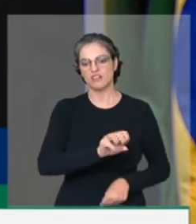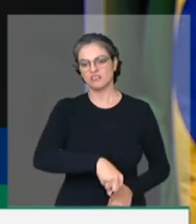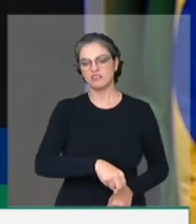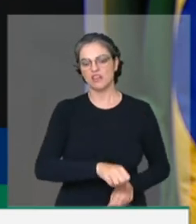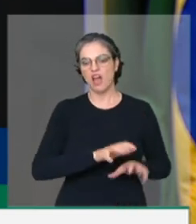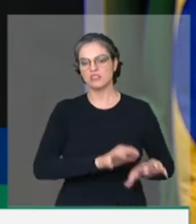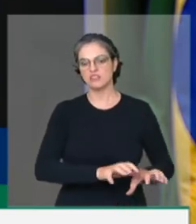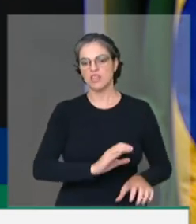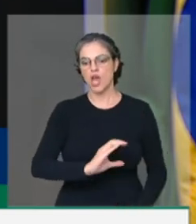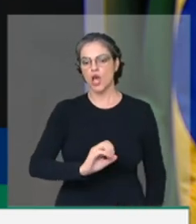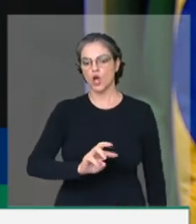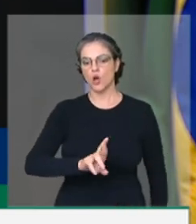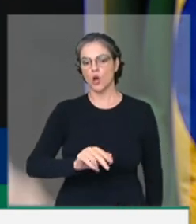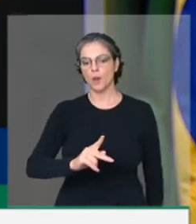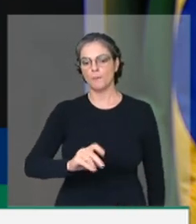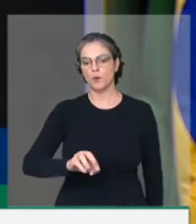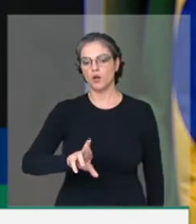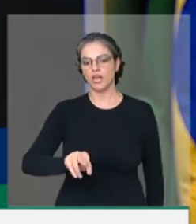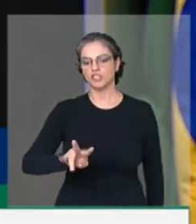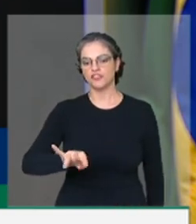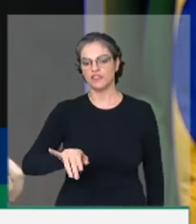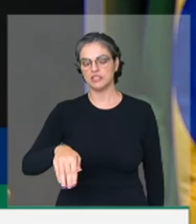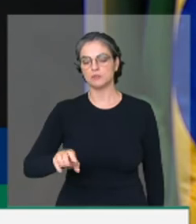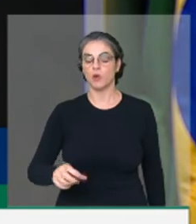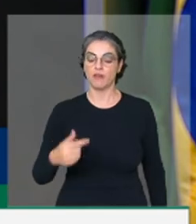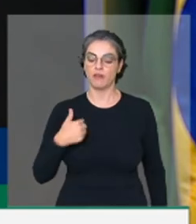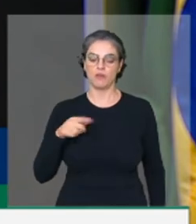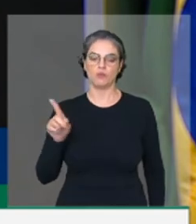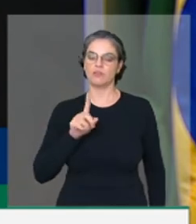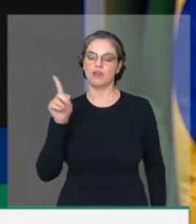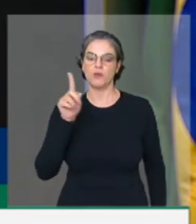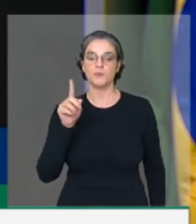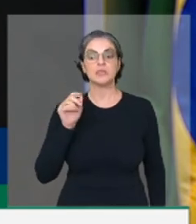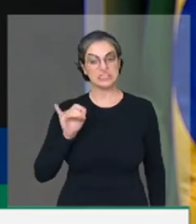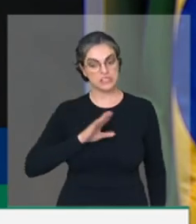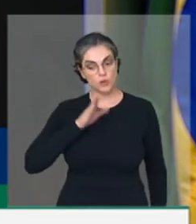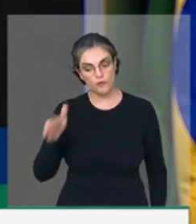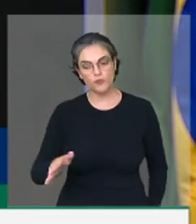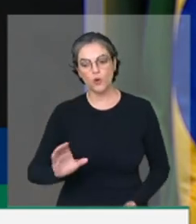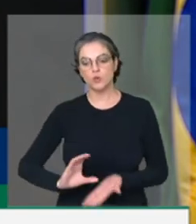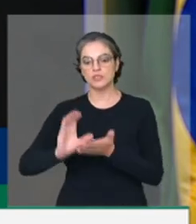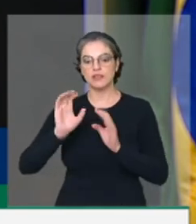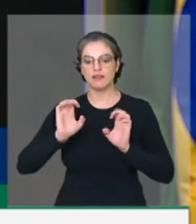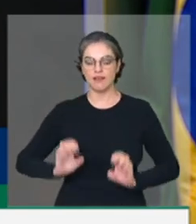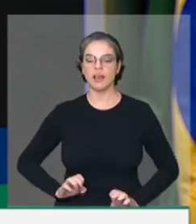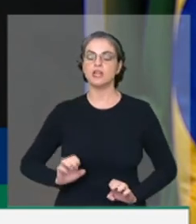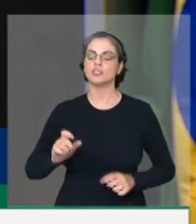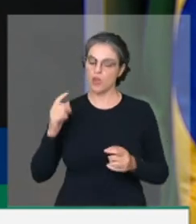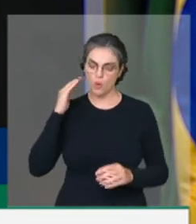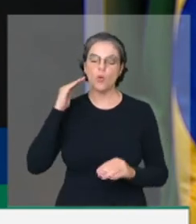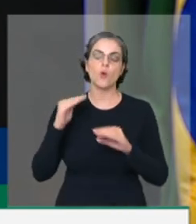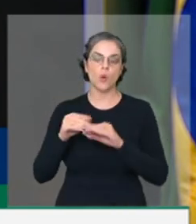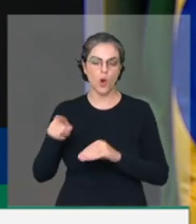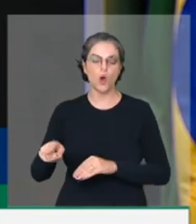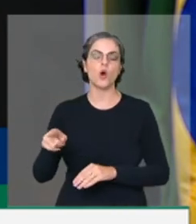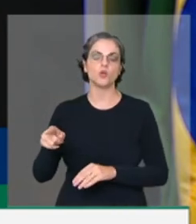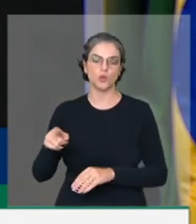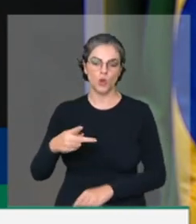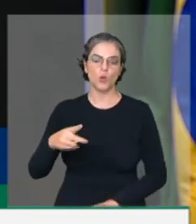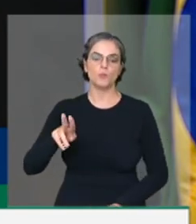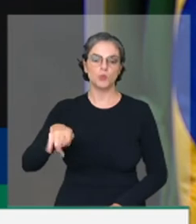corporativismo. E aqui eu não estou sendo corporativista, não. Porque se for lá para o Conselho de Ética, eu vou concordar que o deputado deva ser punido. Mas